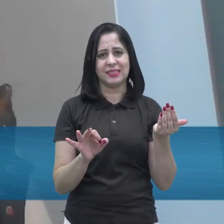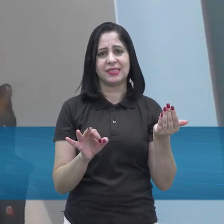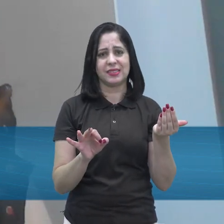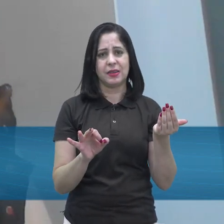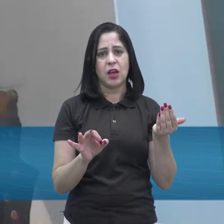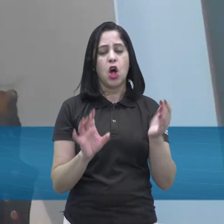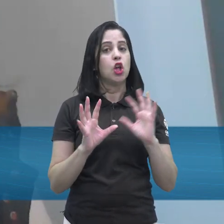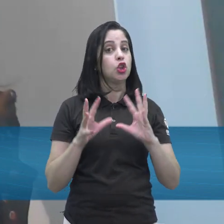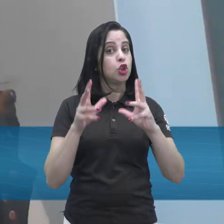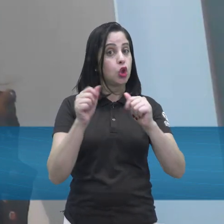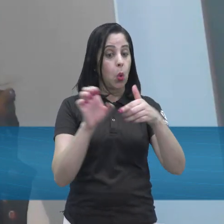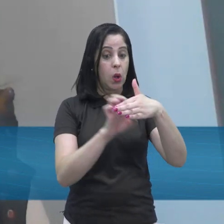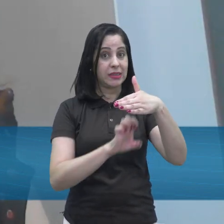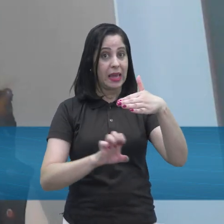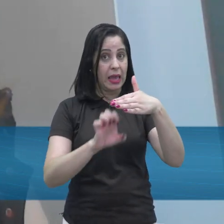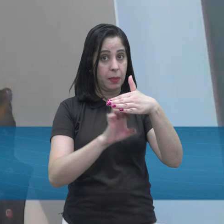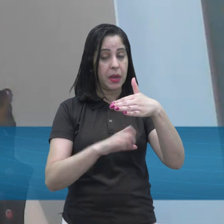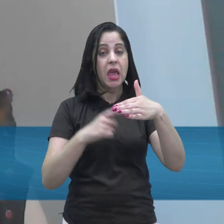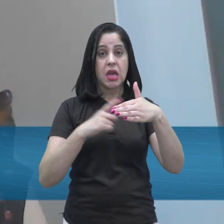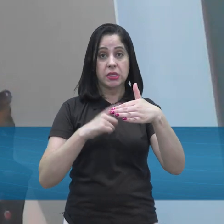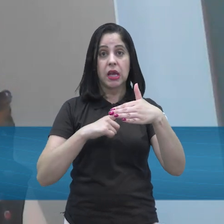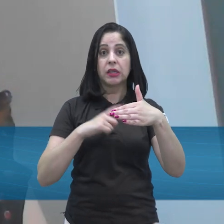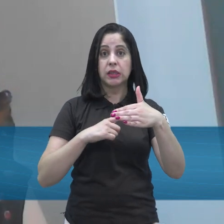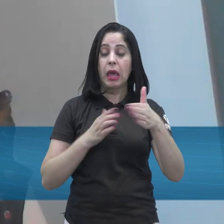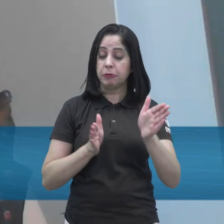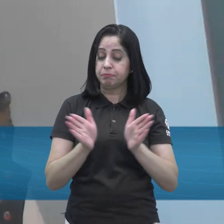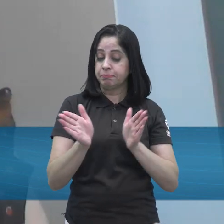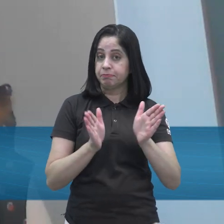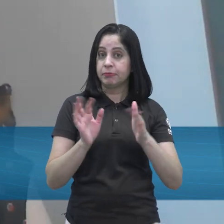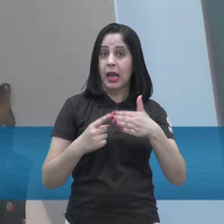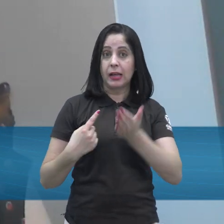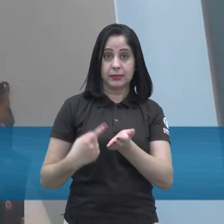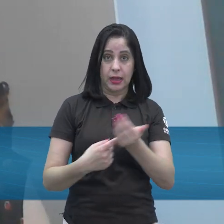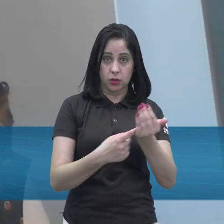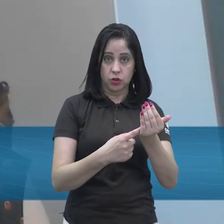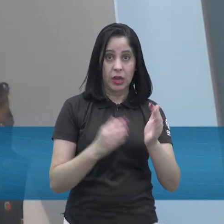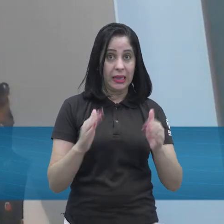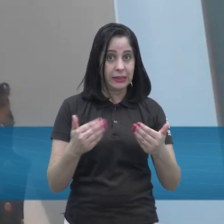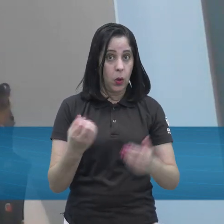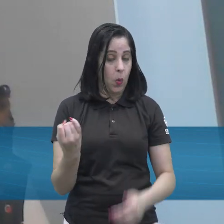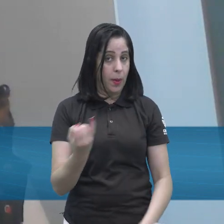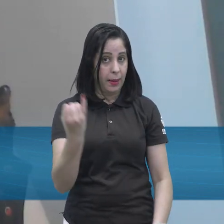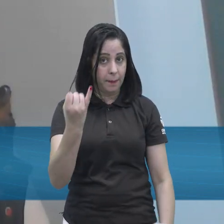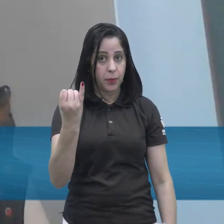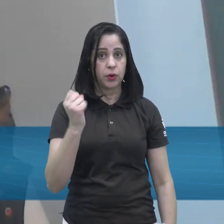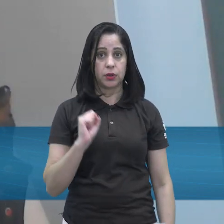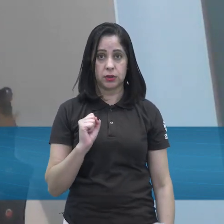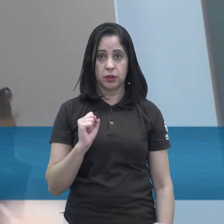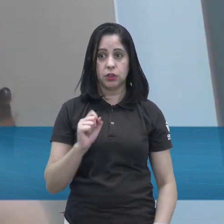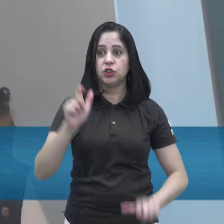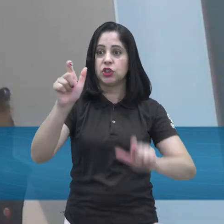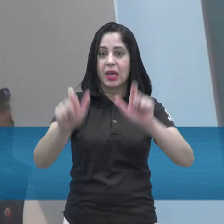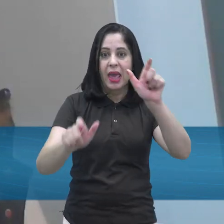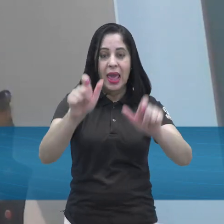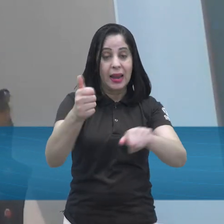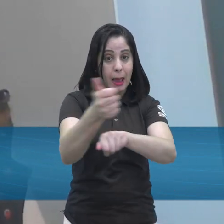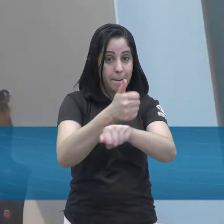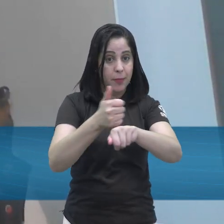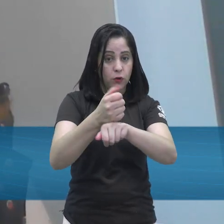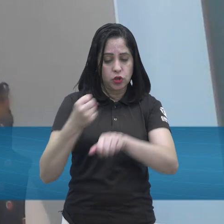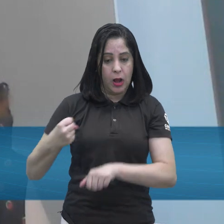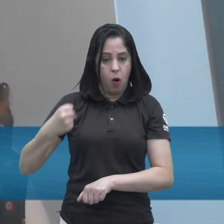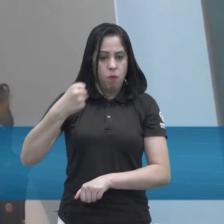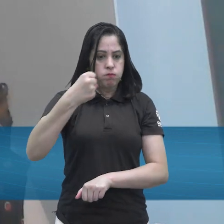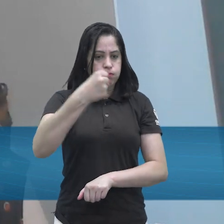então, ela vai ter acesso, né, à tecnologia no seu dia a dia. Então, o que é importante é que tragam-se